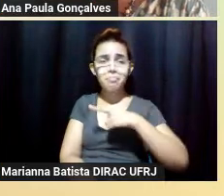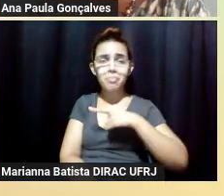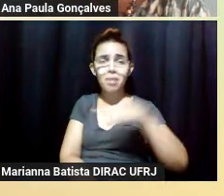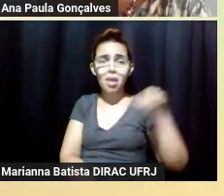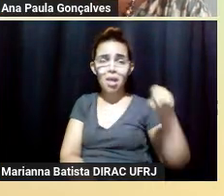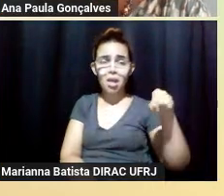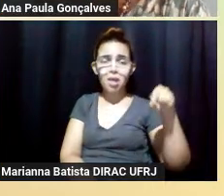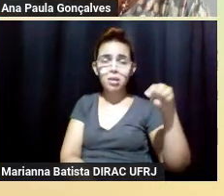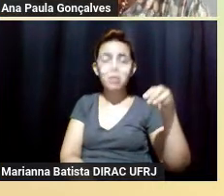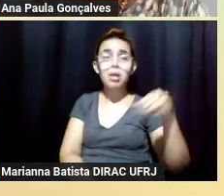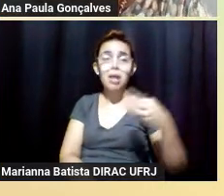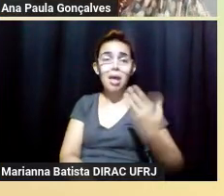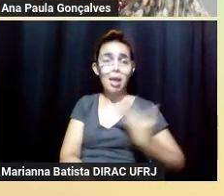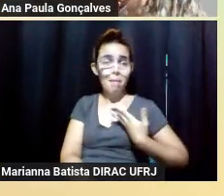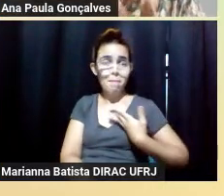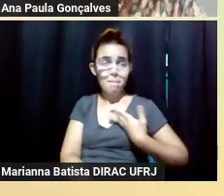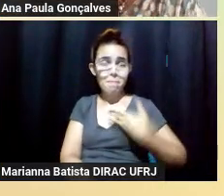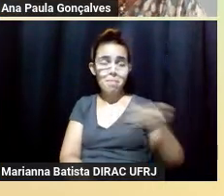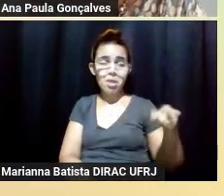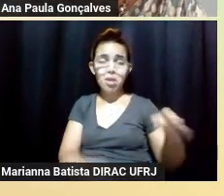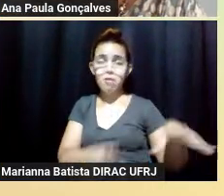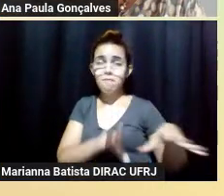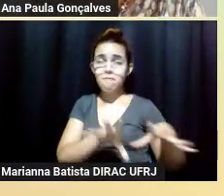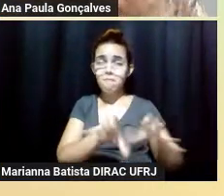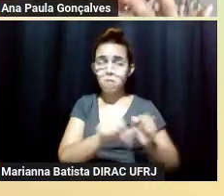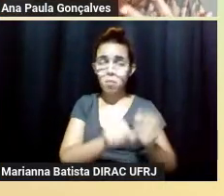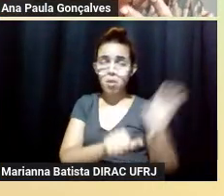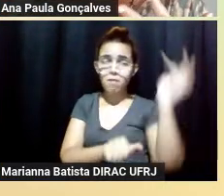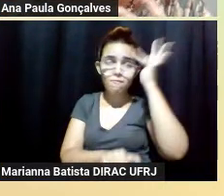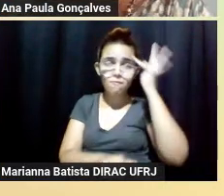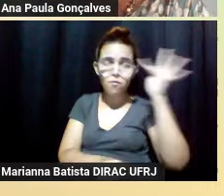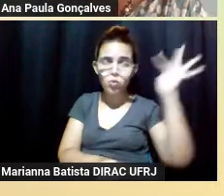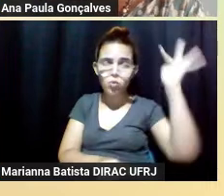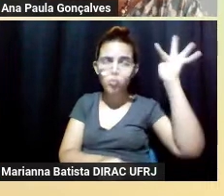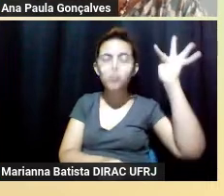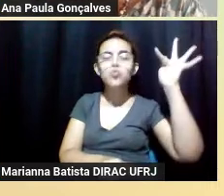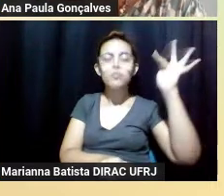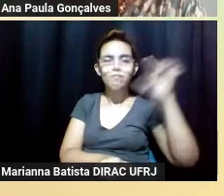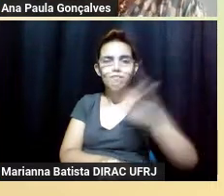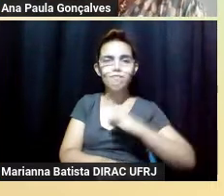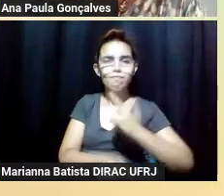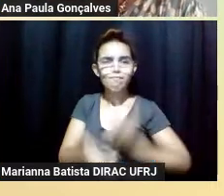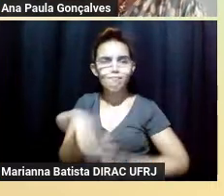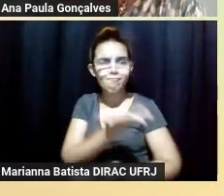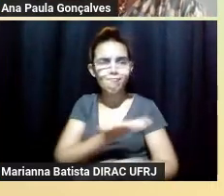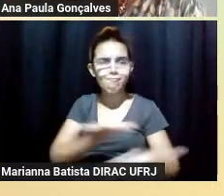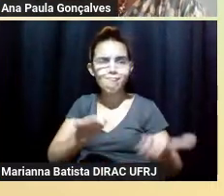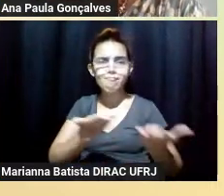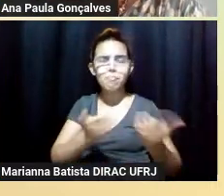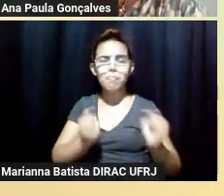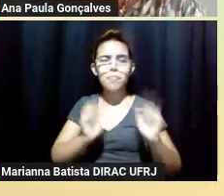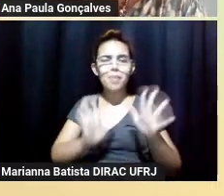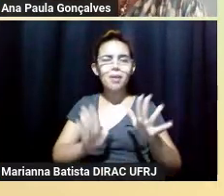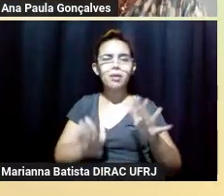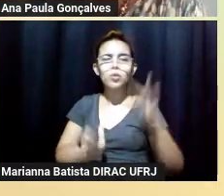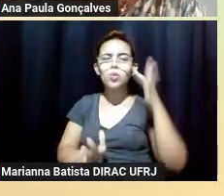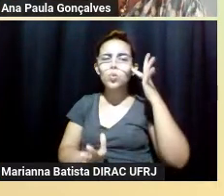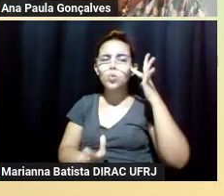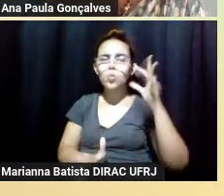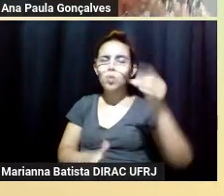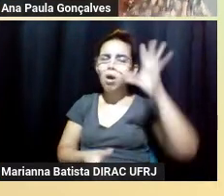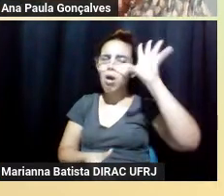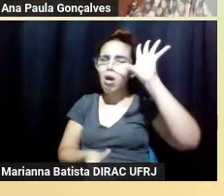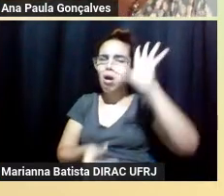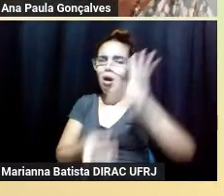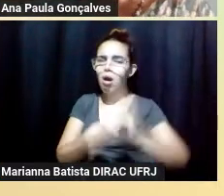filosofia e matemática, tinha pessoas de vários cursos, e eu entendi, né, que eu podia fazer a minha pesquisa em matemática,